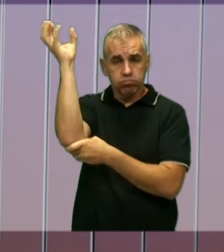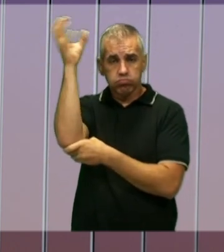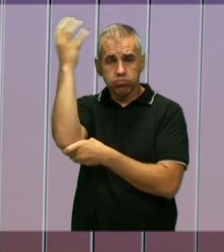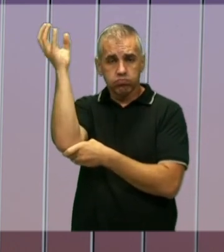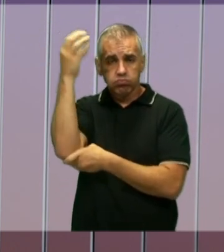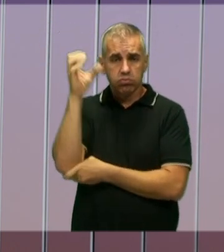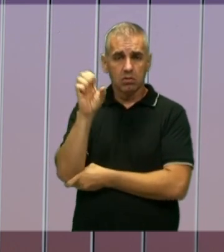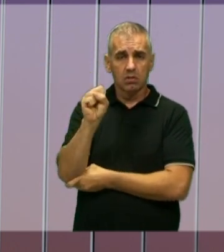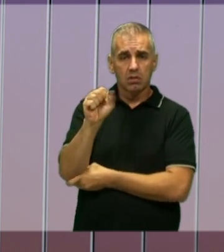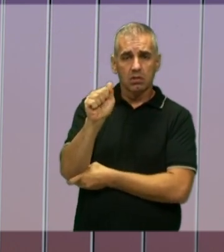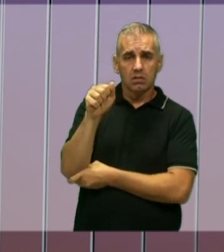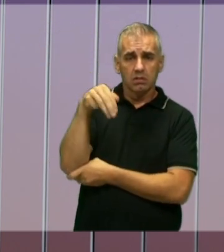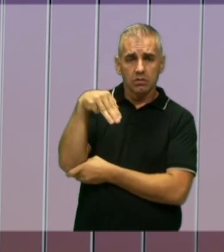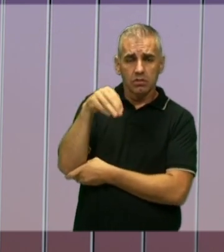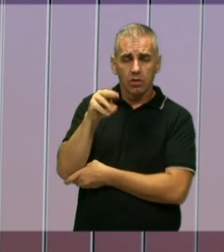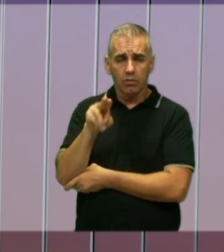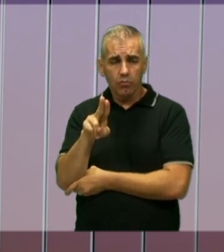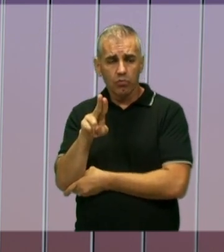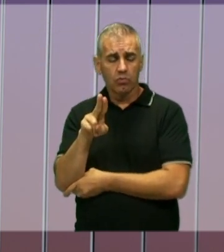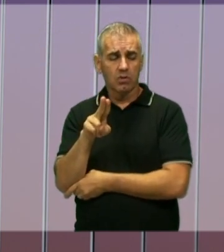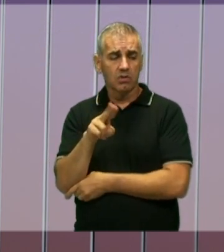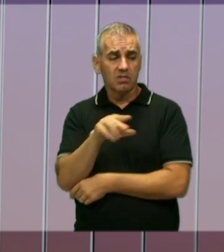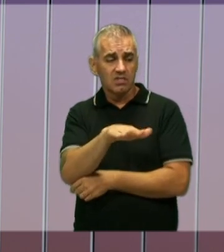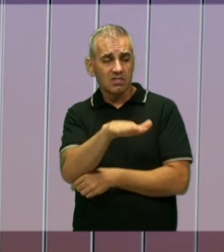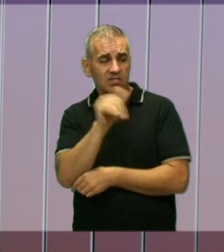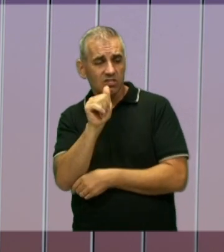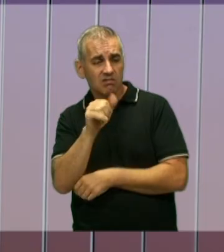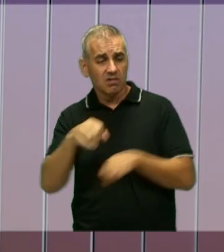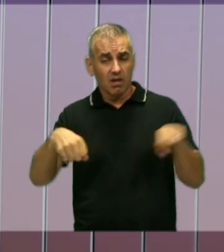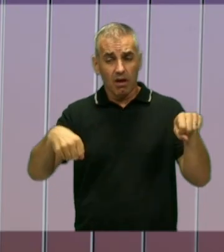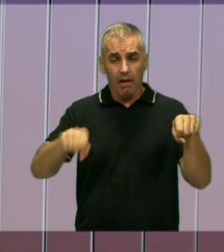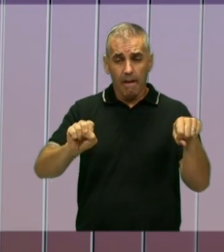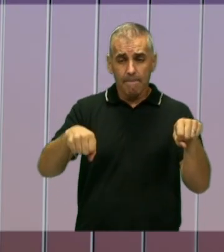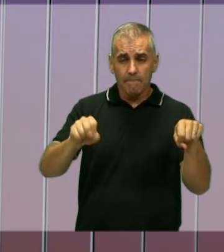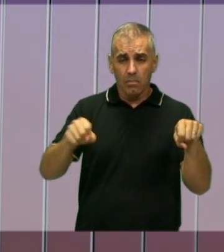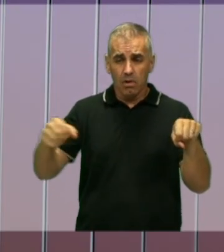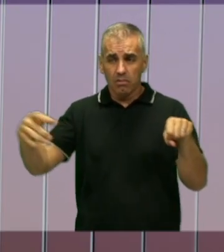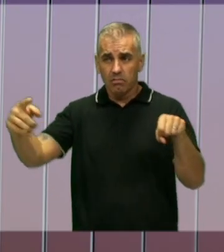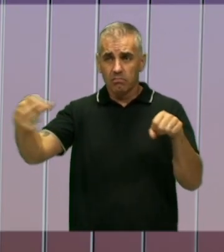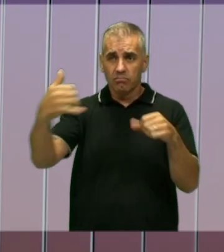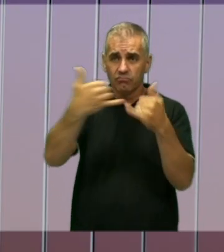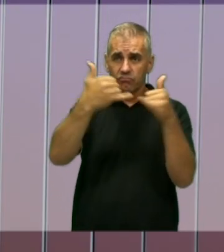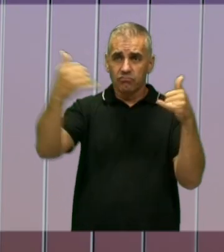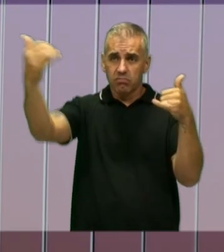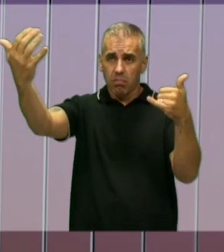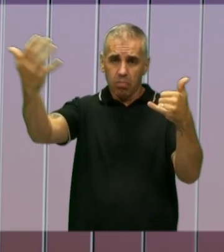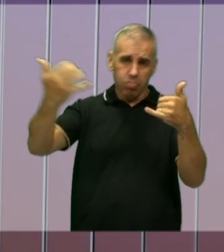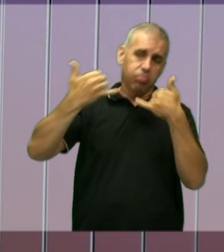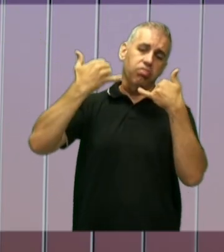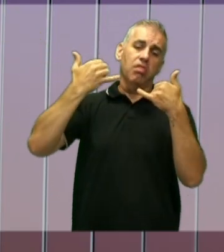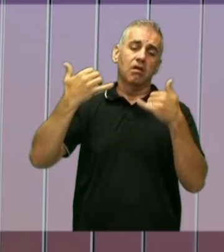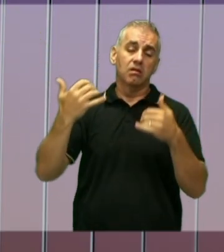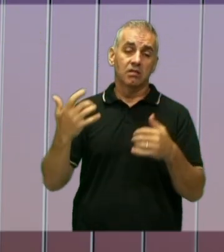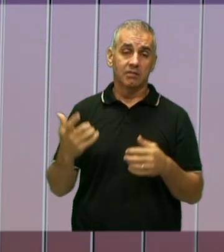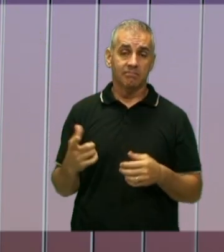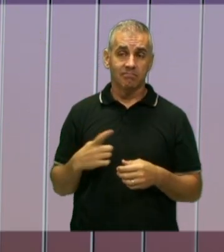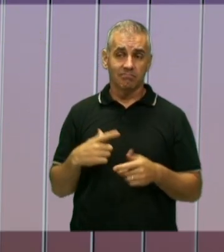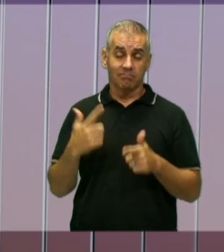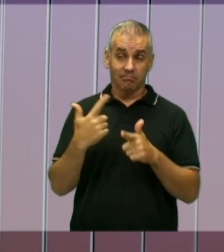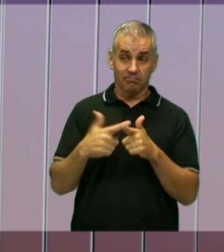moto, ficou ali o braço engatado, o pescoço engatado, às vezes cai da moto, né? E então a ideia é